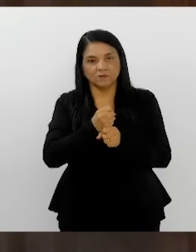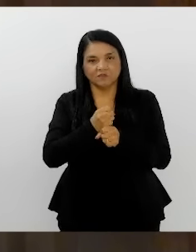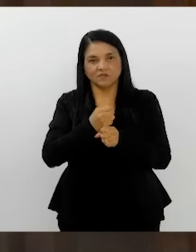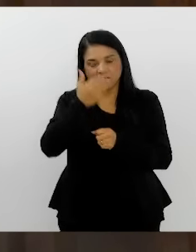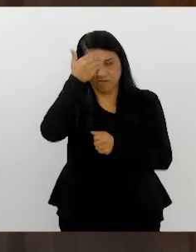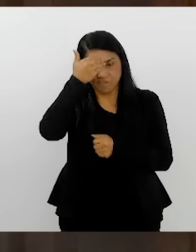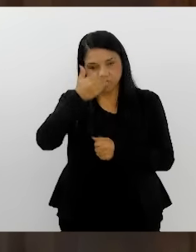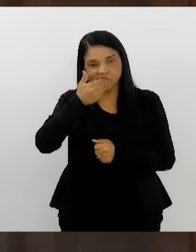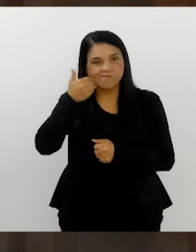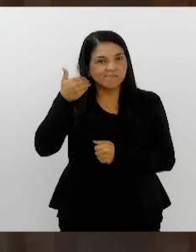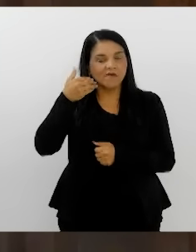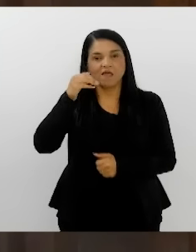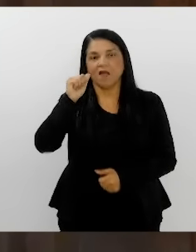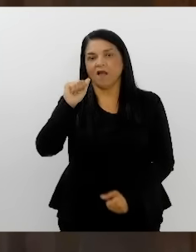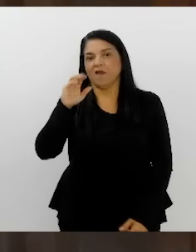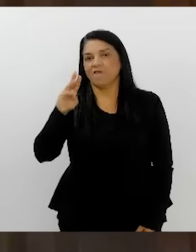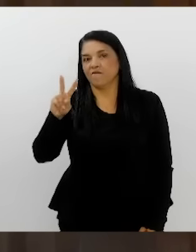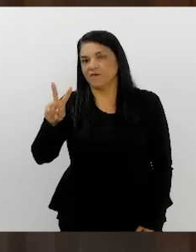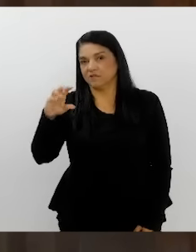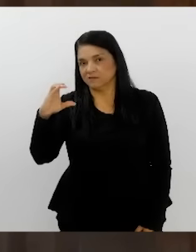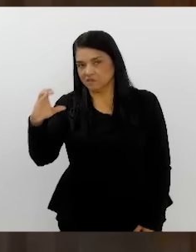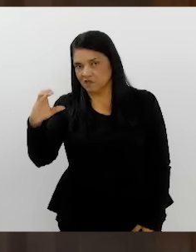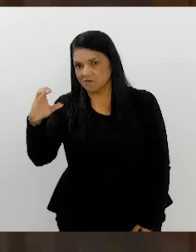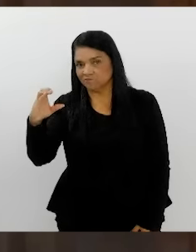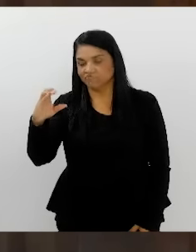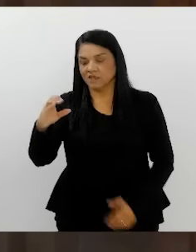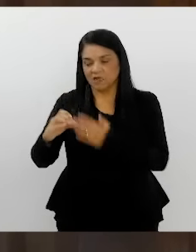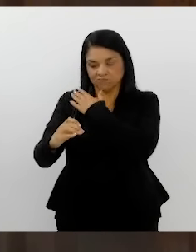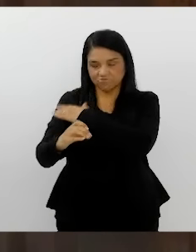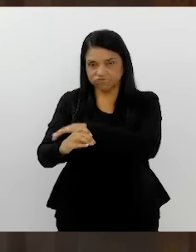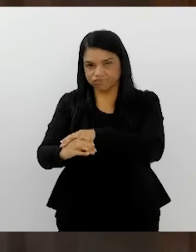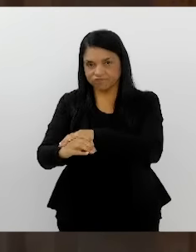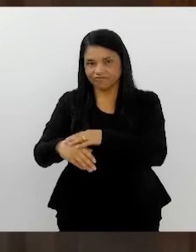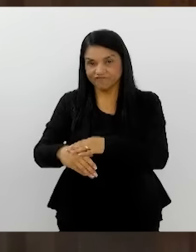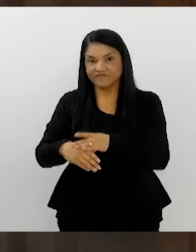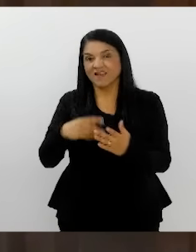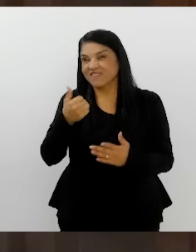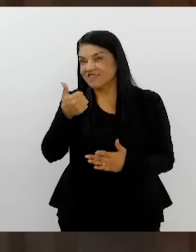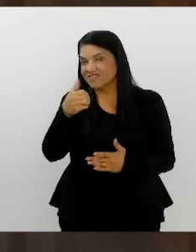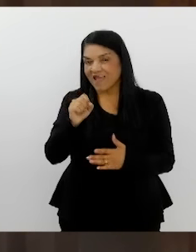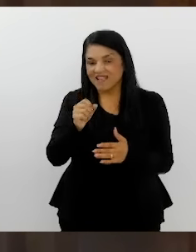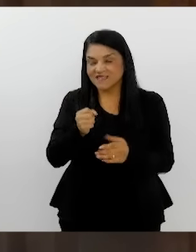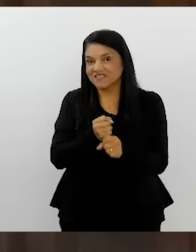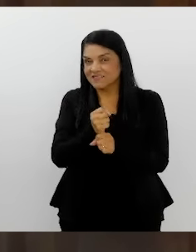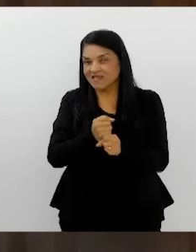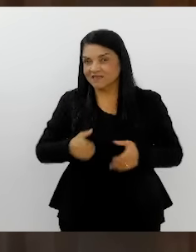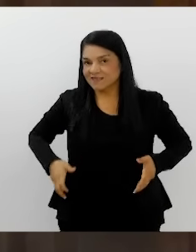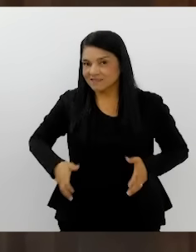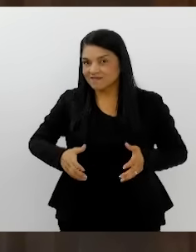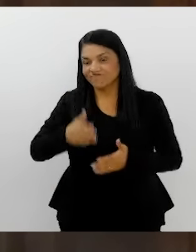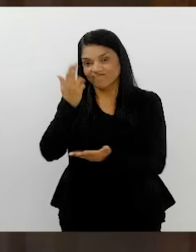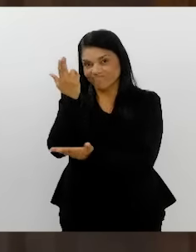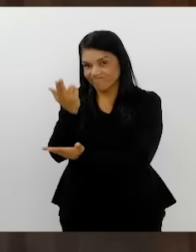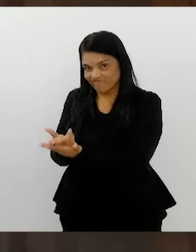lado direito dele. Há mais de 10 anos ele está de cadeira de rodas. Nesse momento encontra-se acamado,